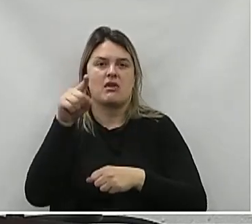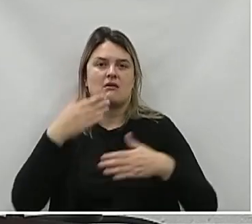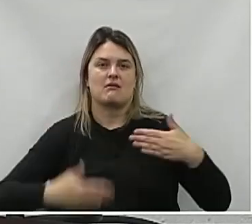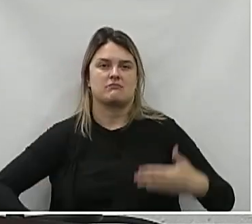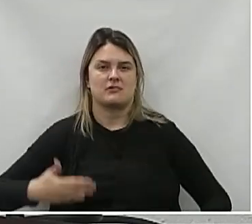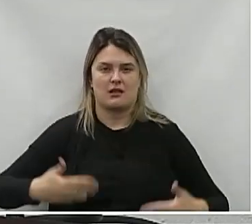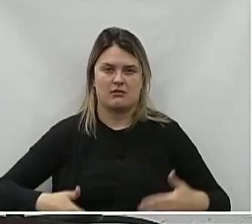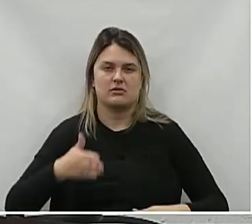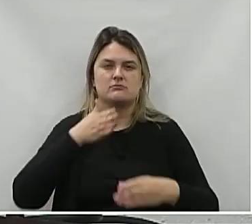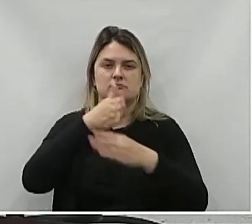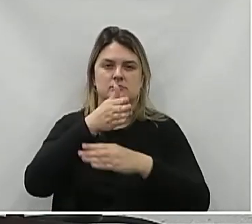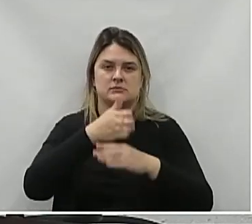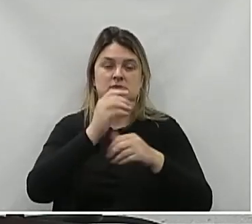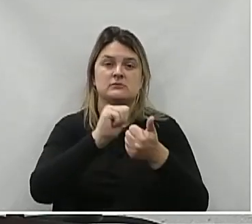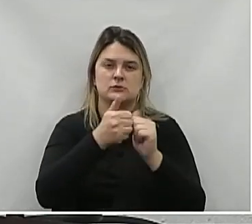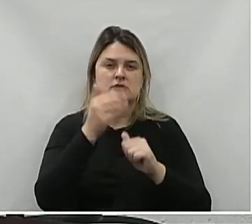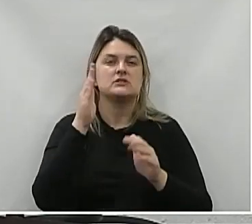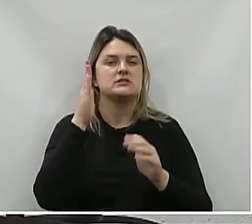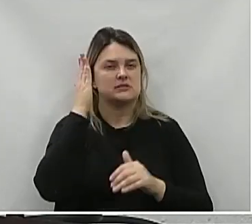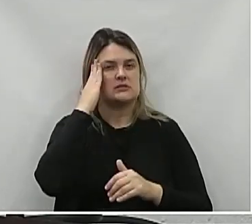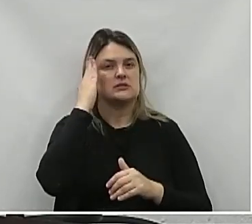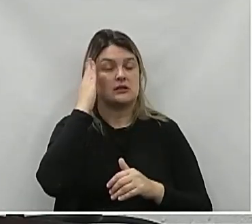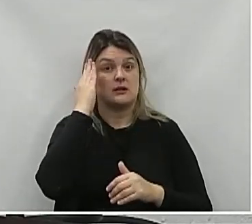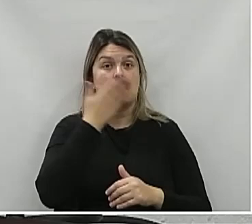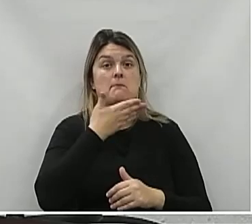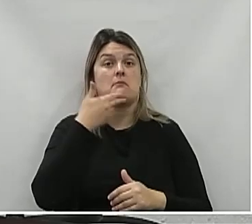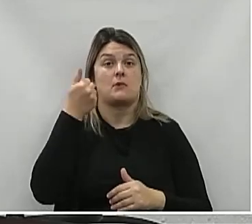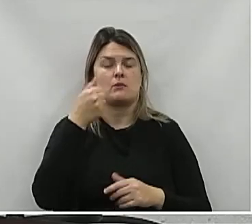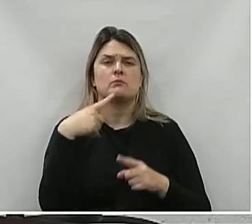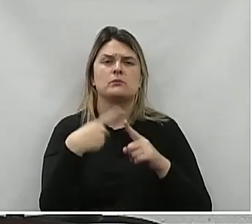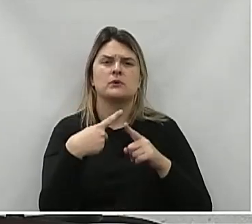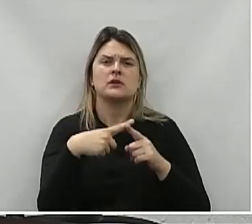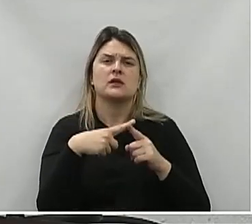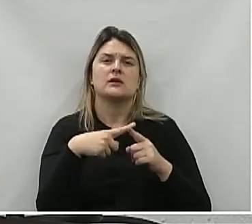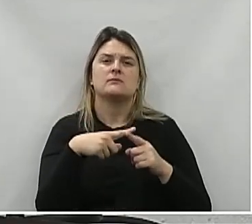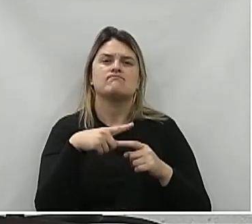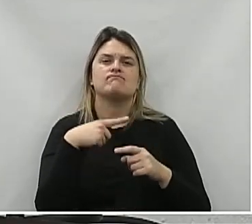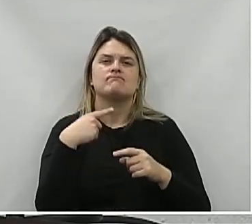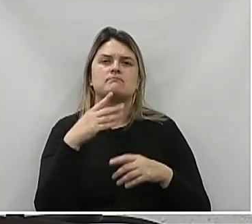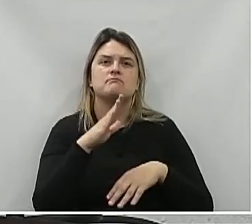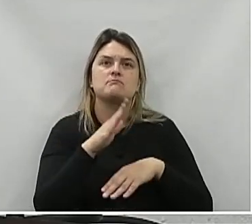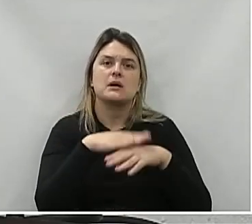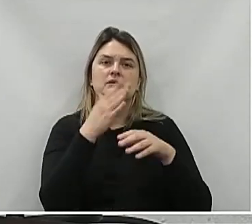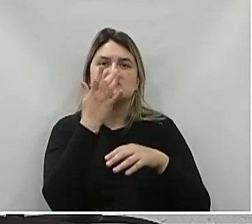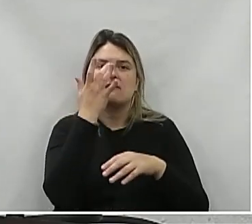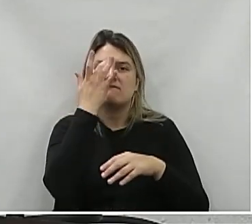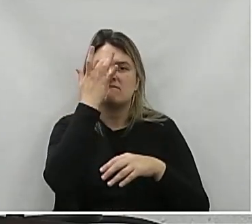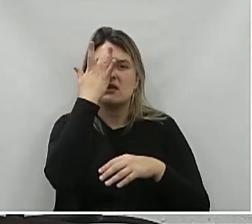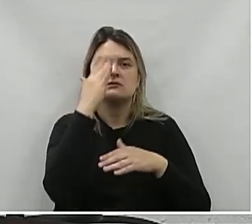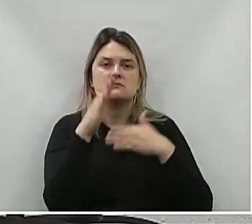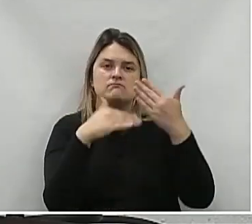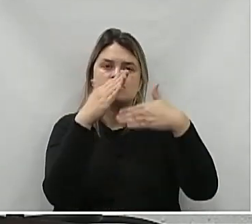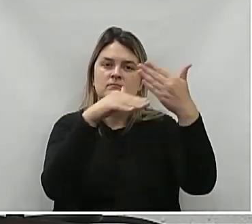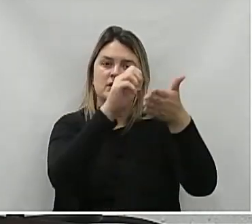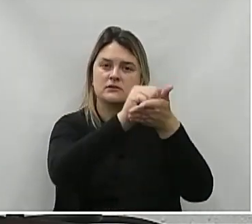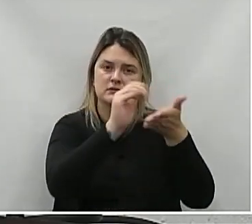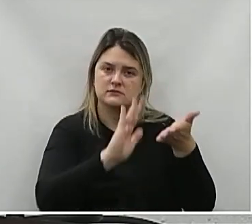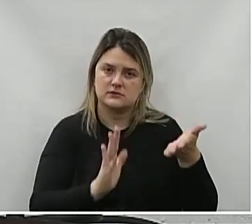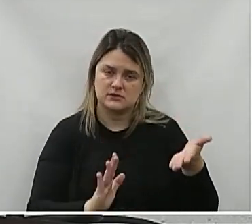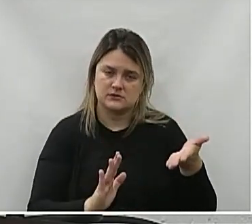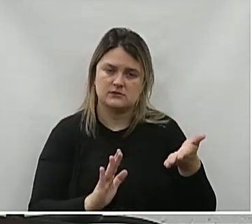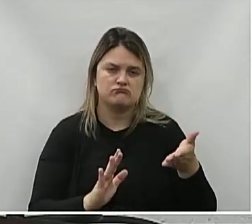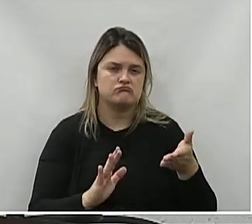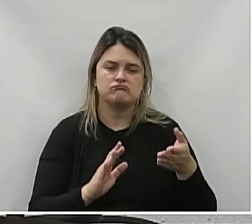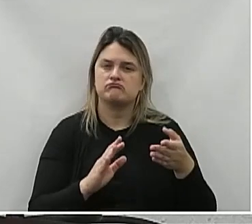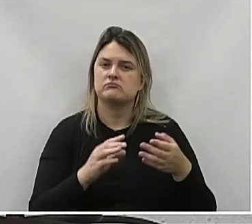entender isso daqui para frente, de um modo que nós teremos maiores facilidades de desenvolver a atividade esportiva